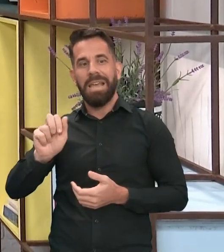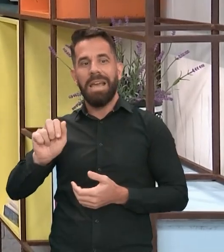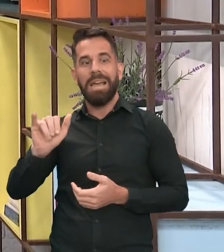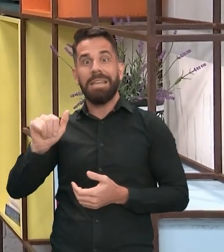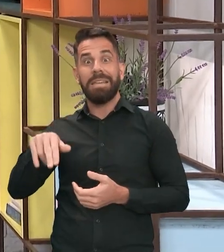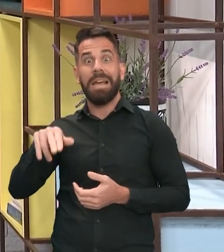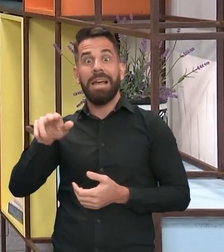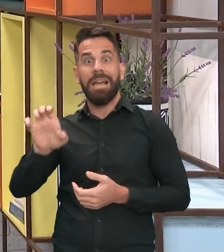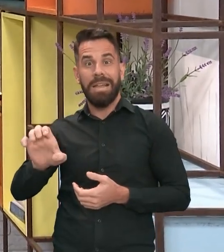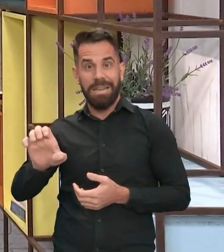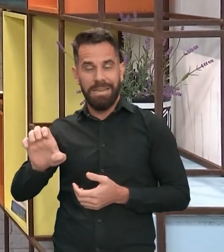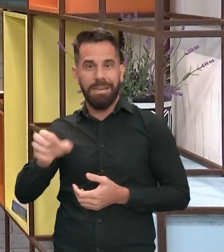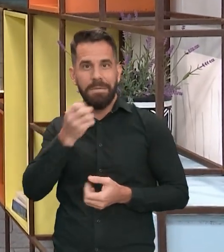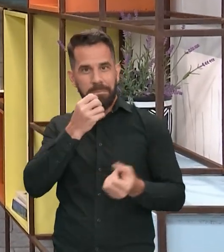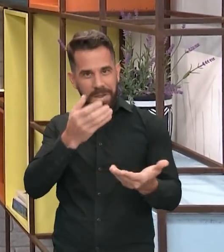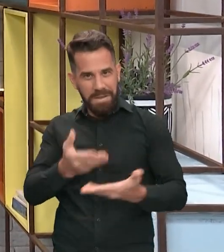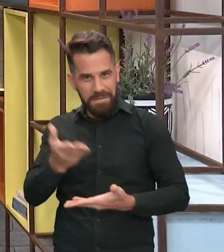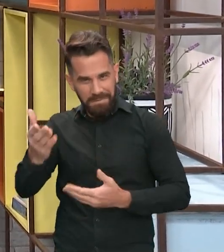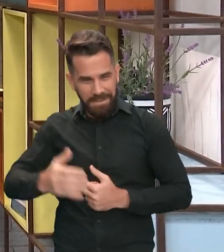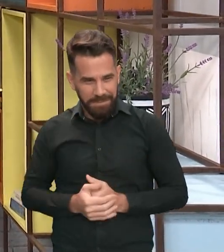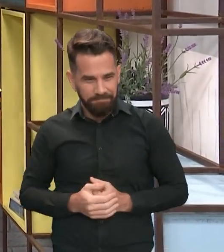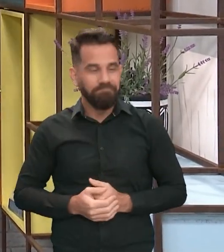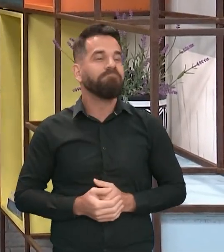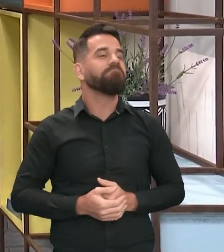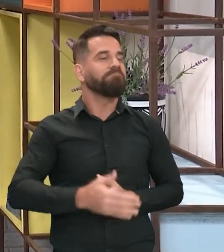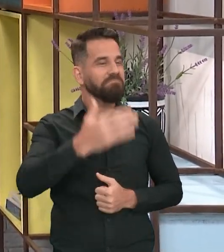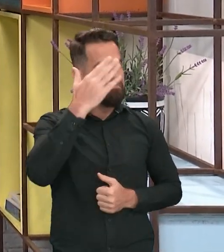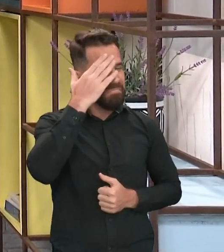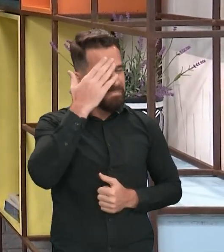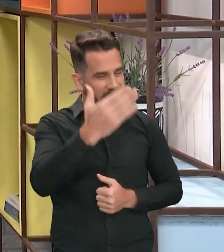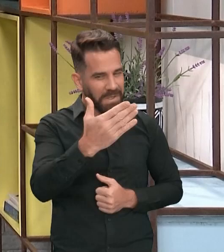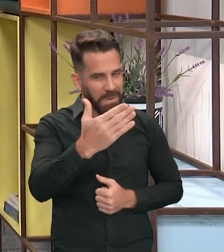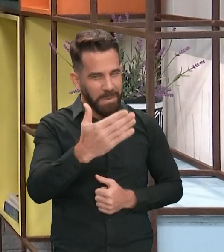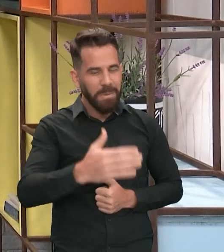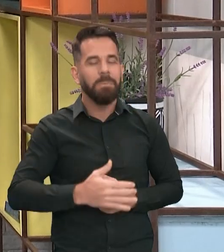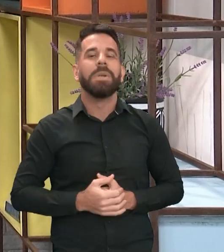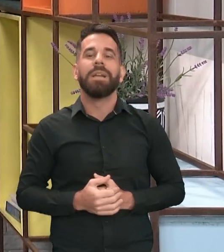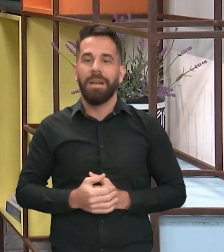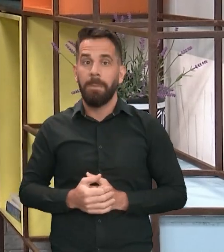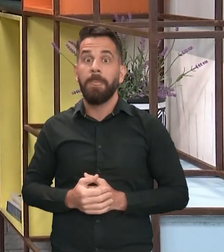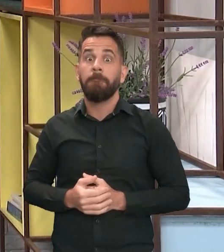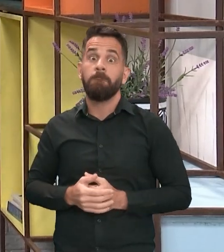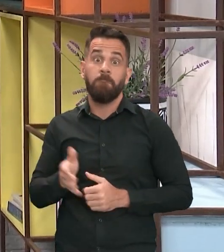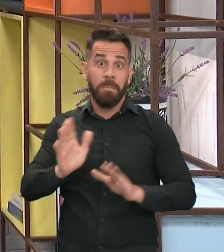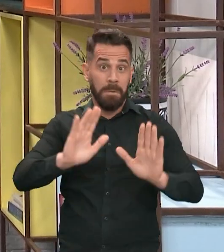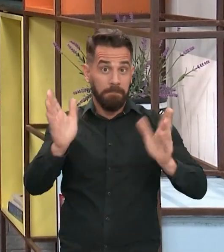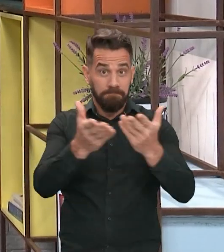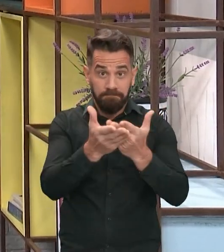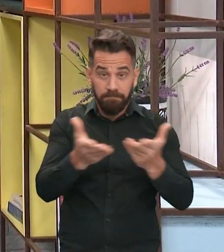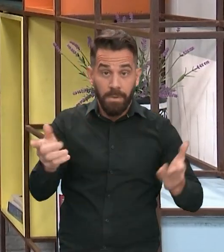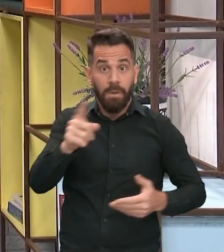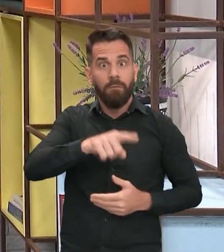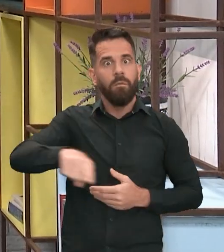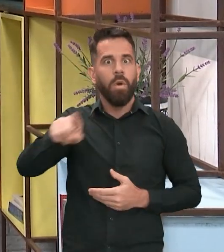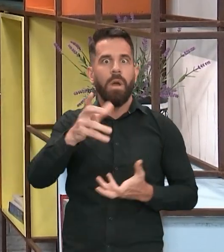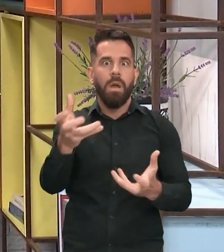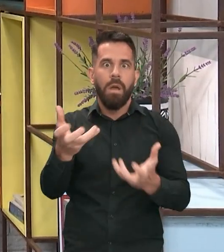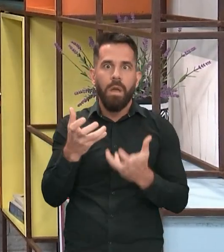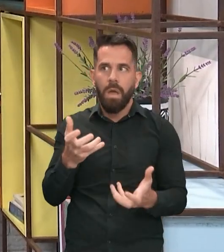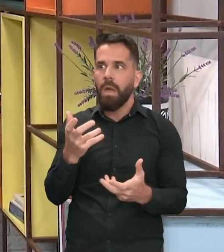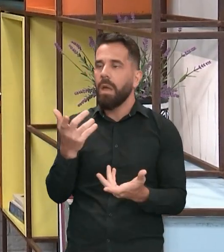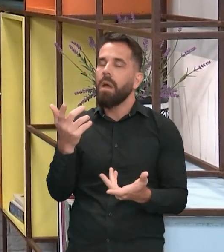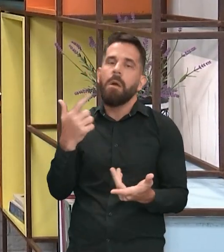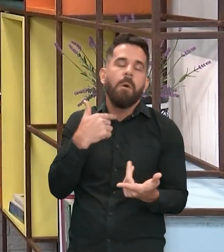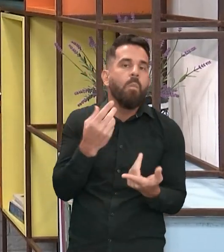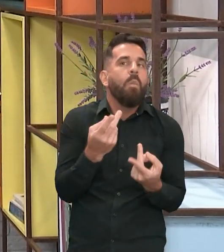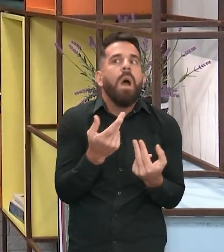tudo Seja bem-vinda, boa tarde. Muito obrigada. Oi, pessoal de casa. Você está procurando alguma coisa para fazer esse final